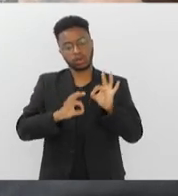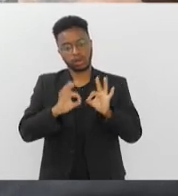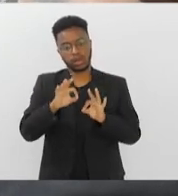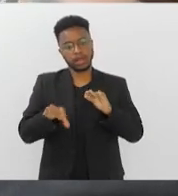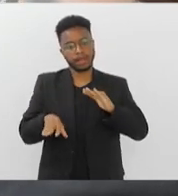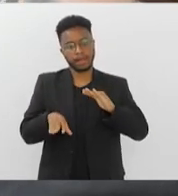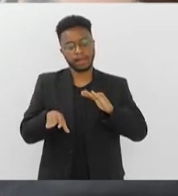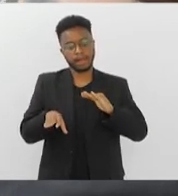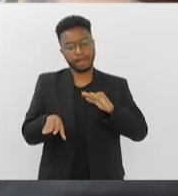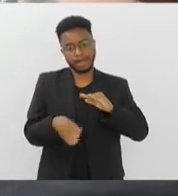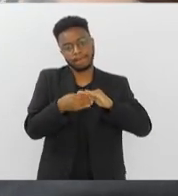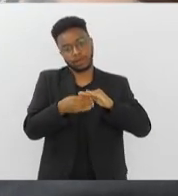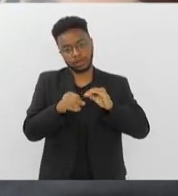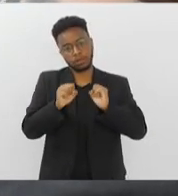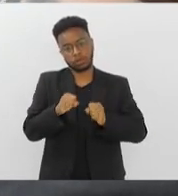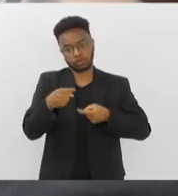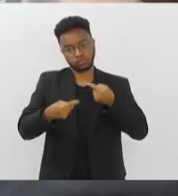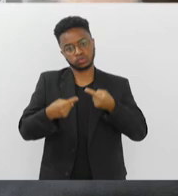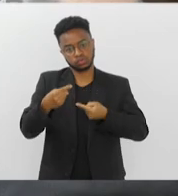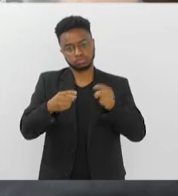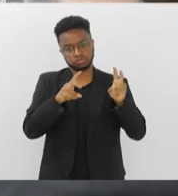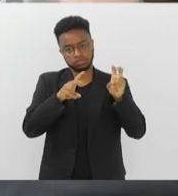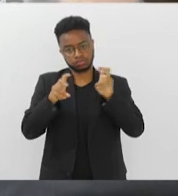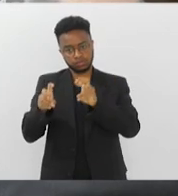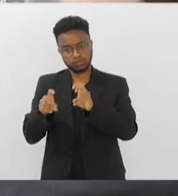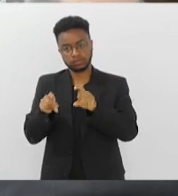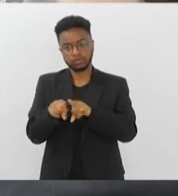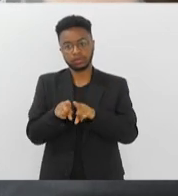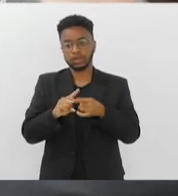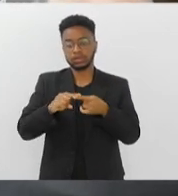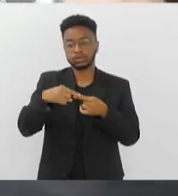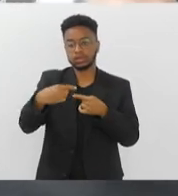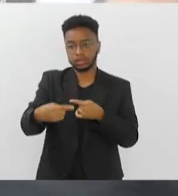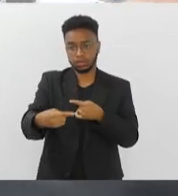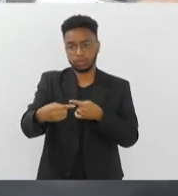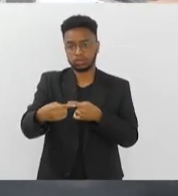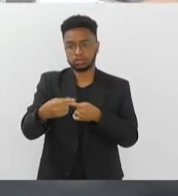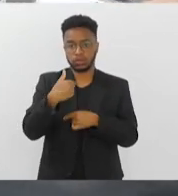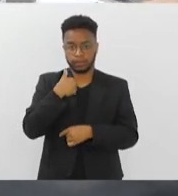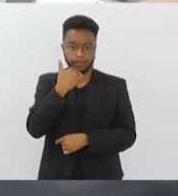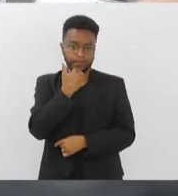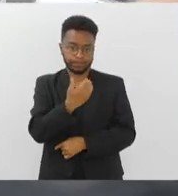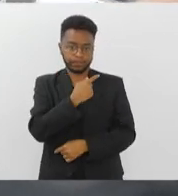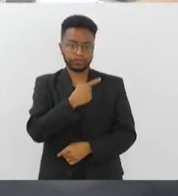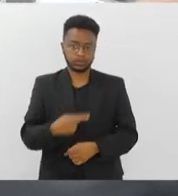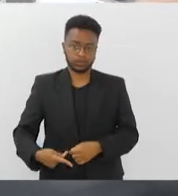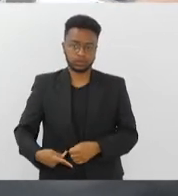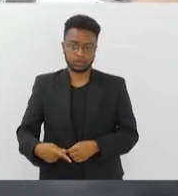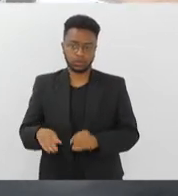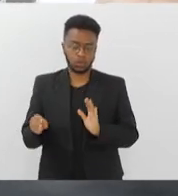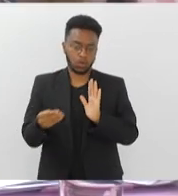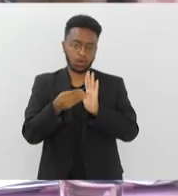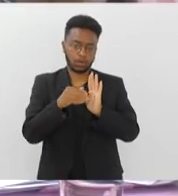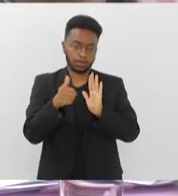gente pode debater. E aí, com um ajuste já pedindo ao presidente... A gente traz como primeiro da pauta.